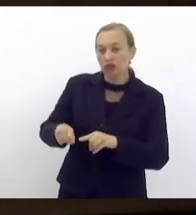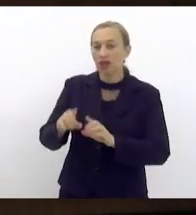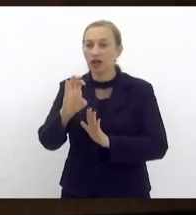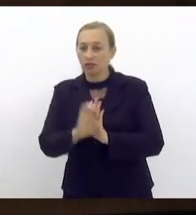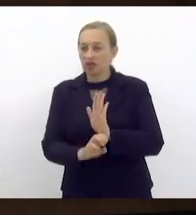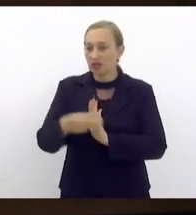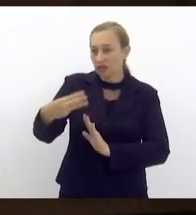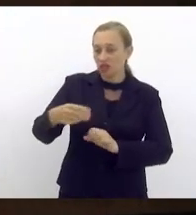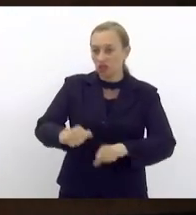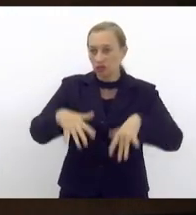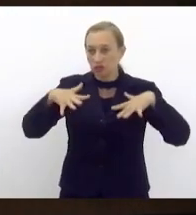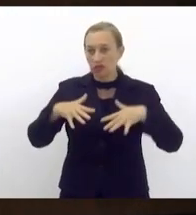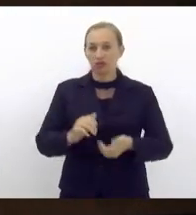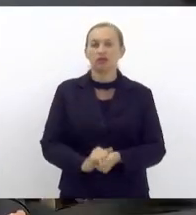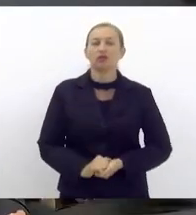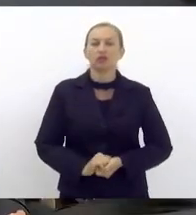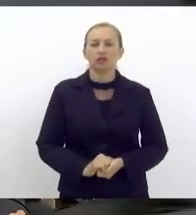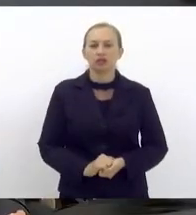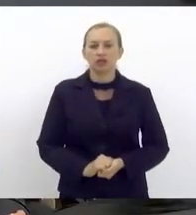de plenário